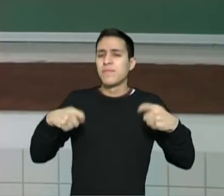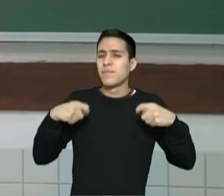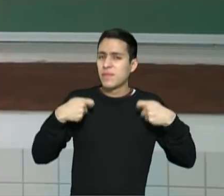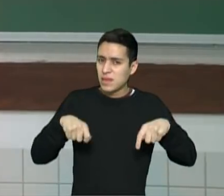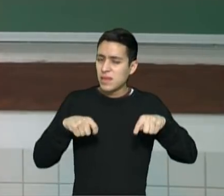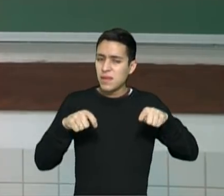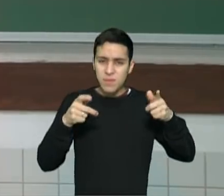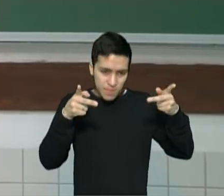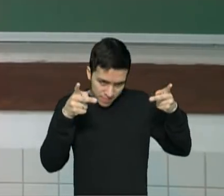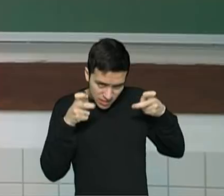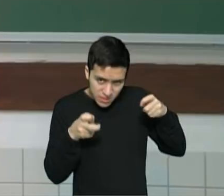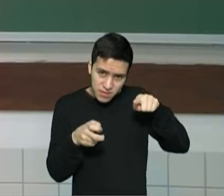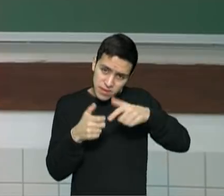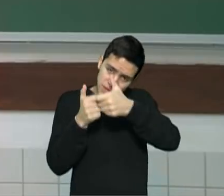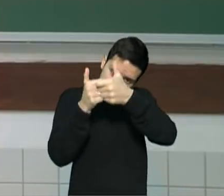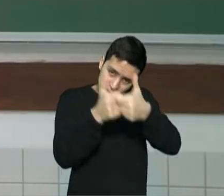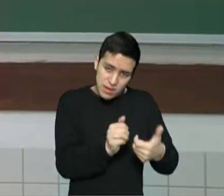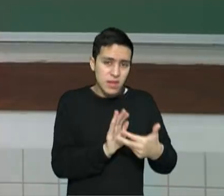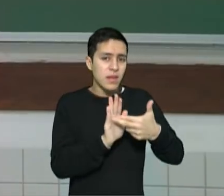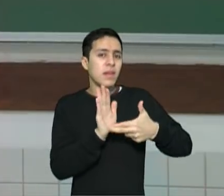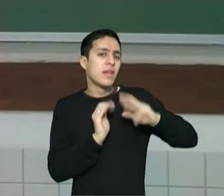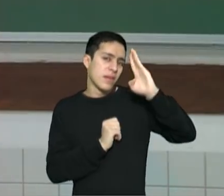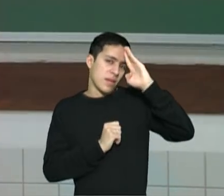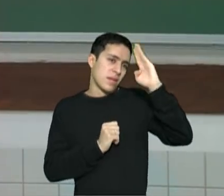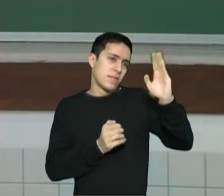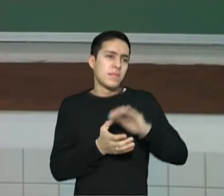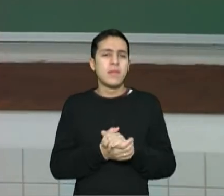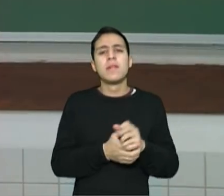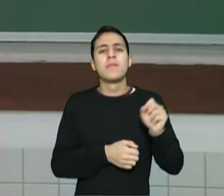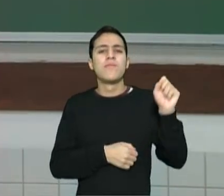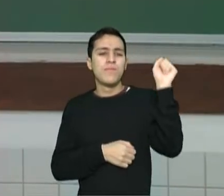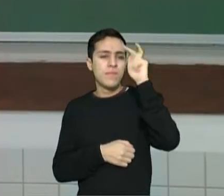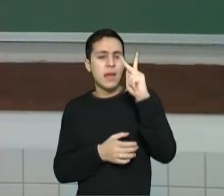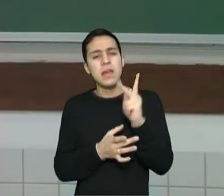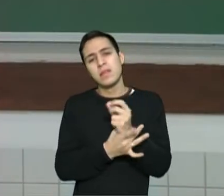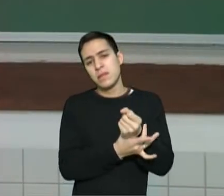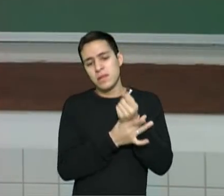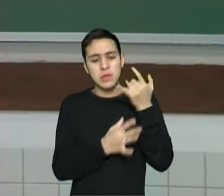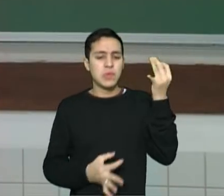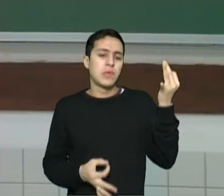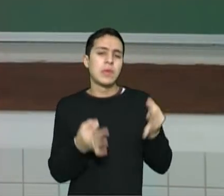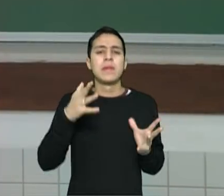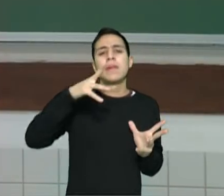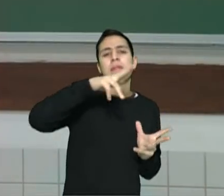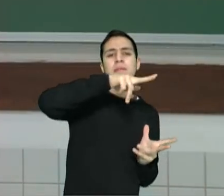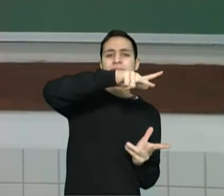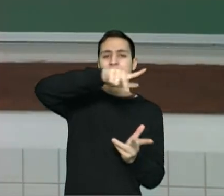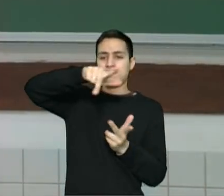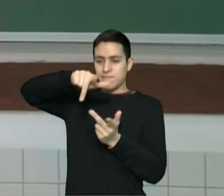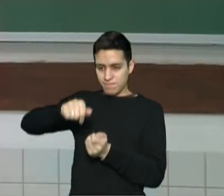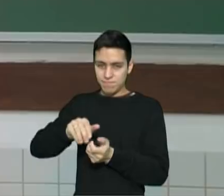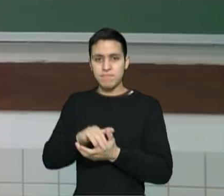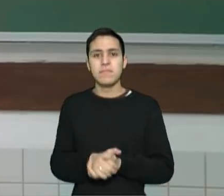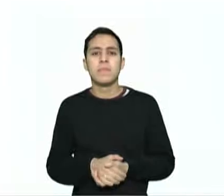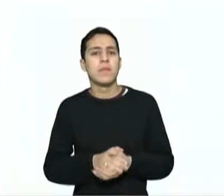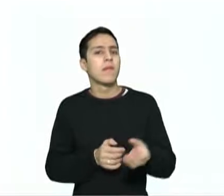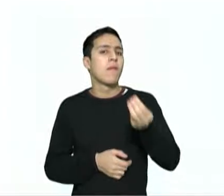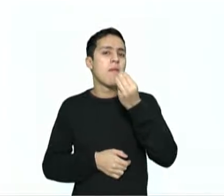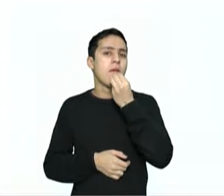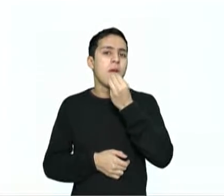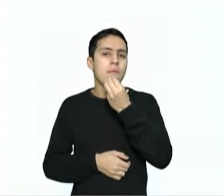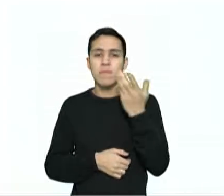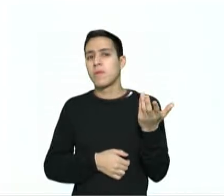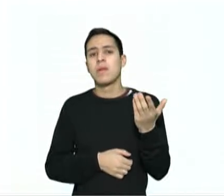que você tem que seguir regras principais. Paz, segurança e justiça internacional. E, logicamente, ninguém está lá